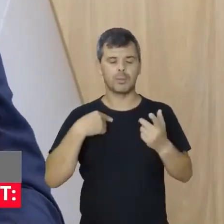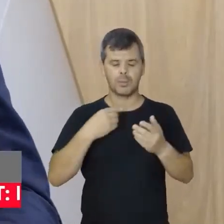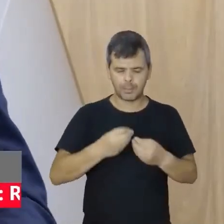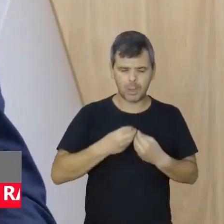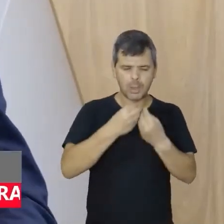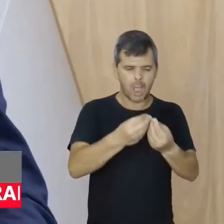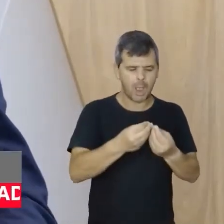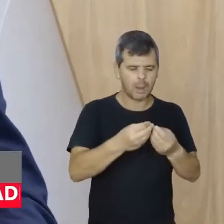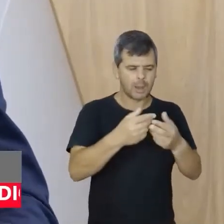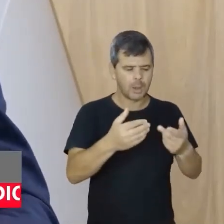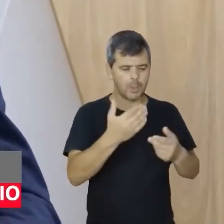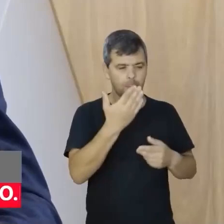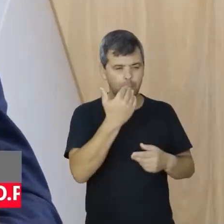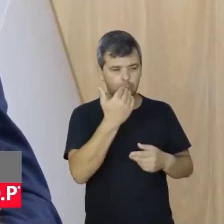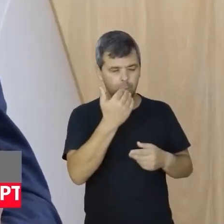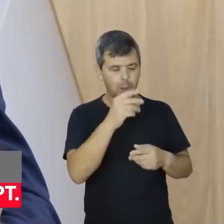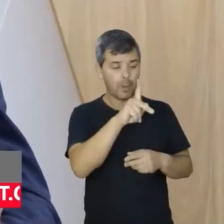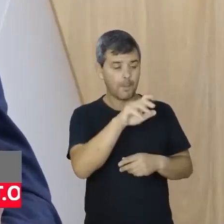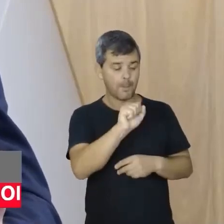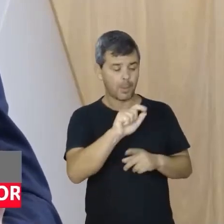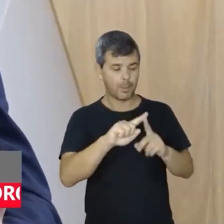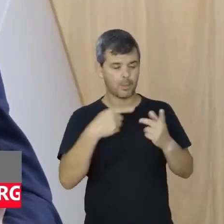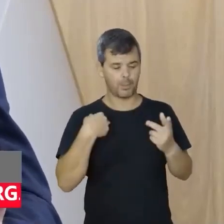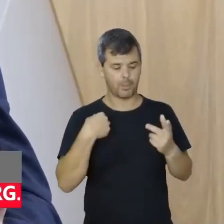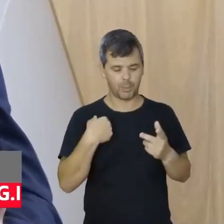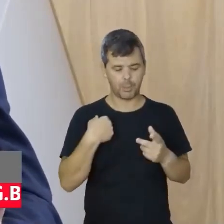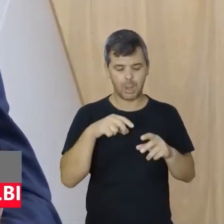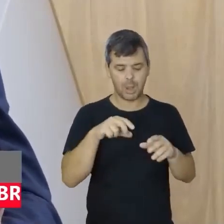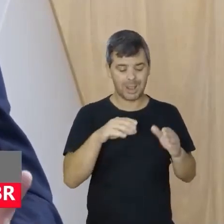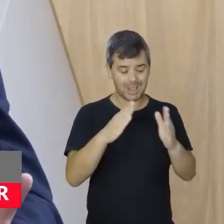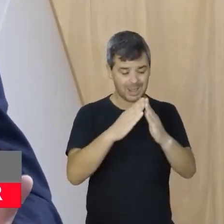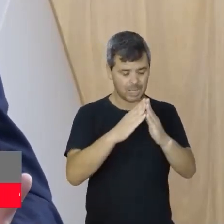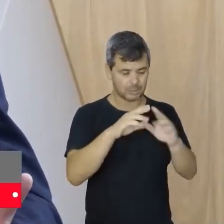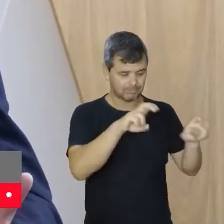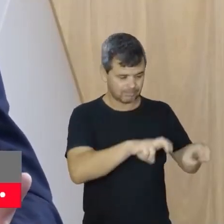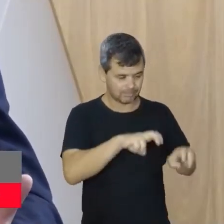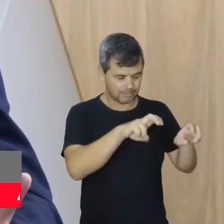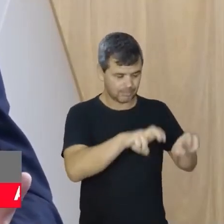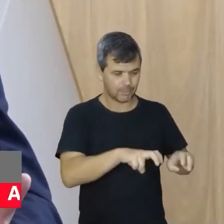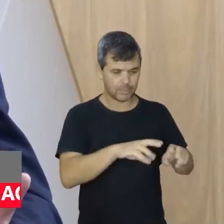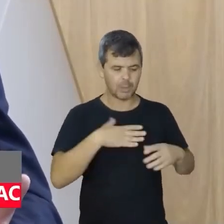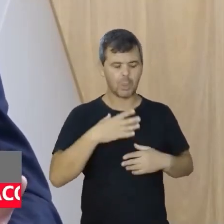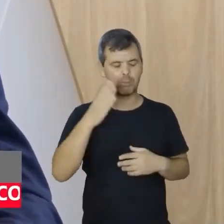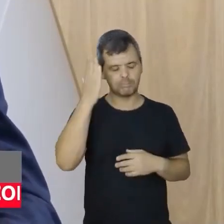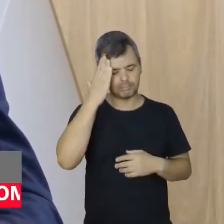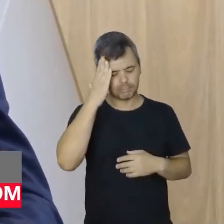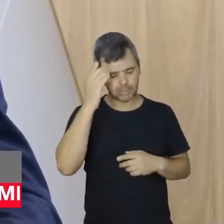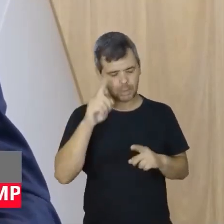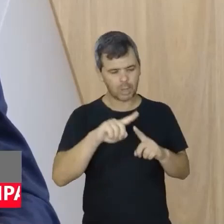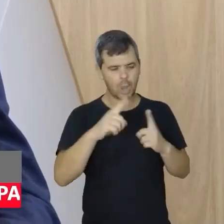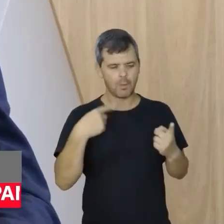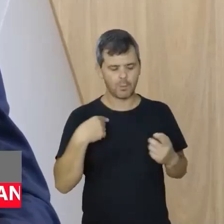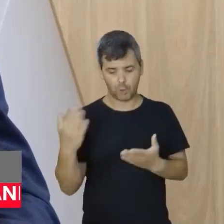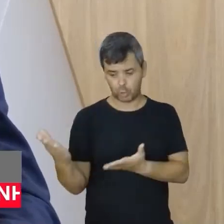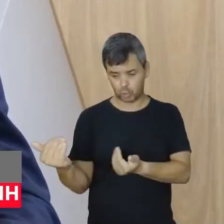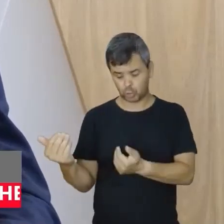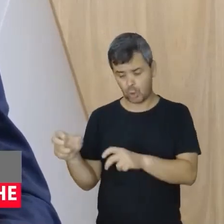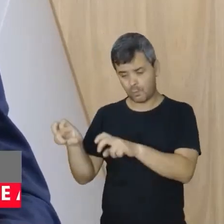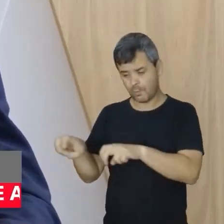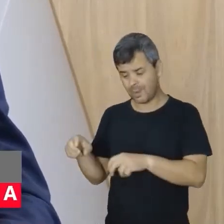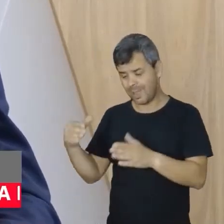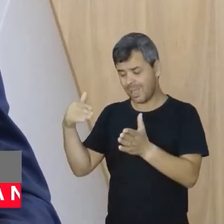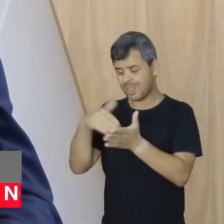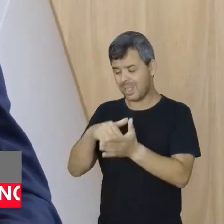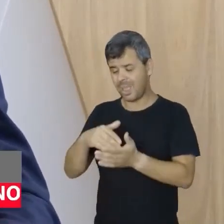ofertando produtos para o PA. Porque na Casa dos Agricultores, digo isso com conhecimento de causa, eu fui um jovem rural até meus